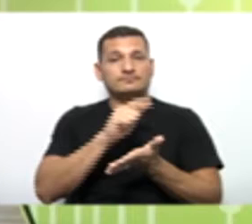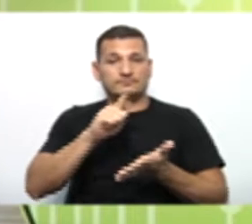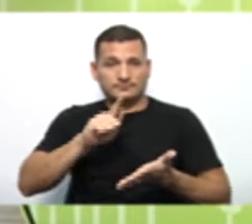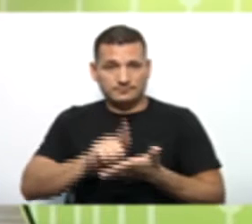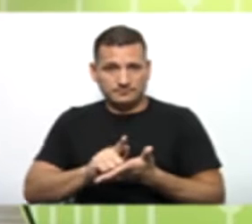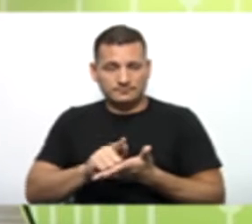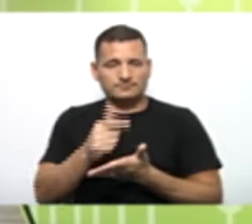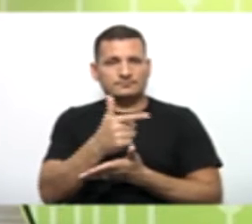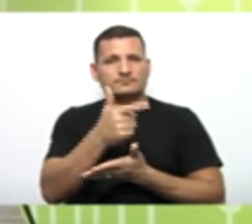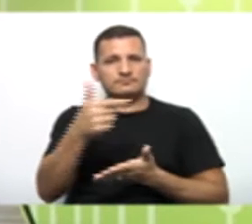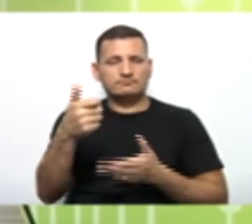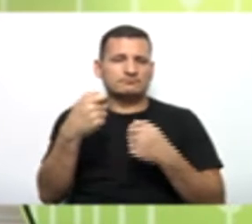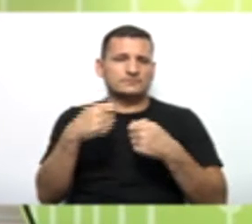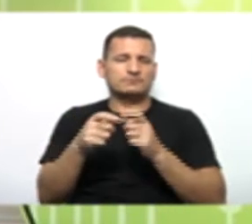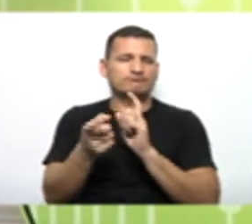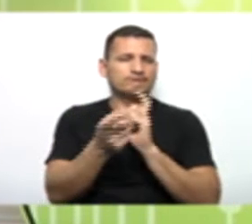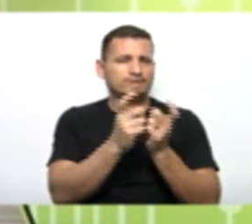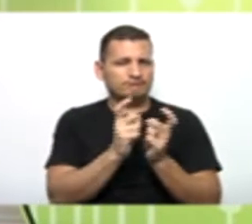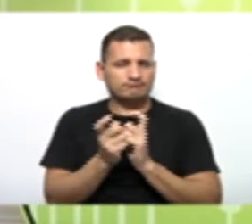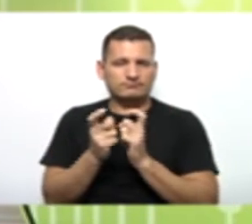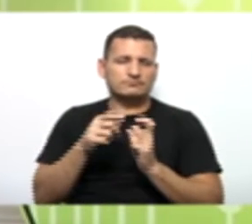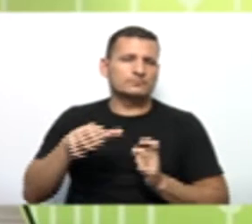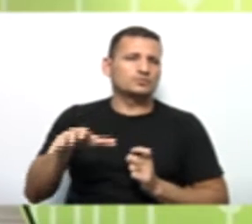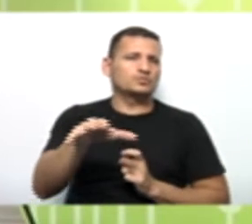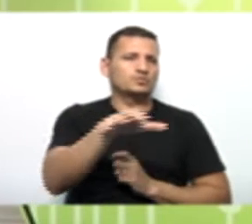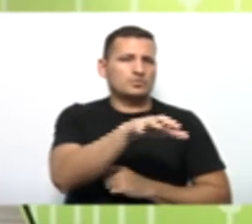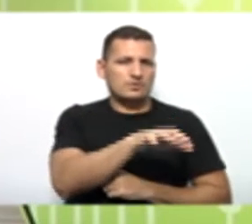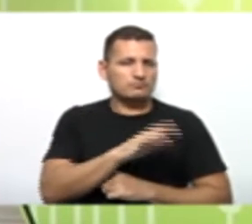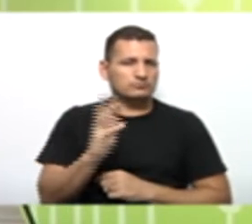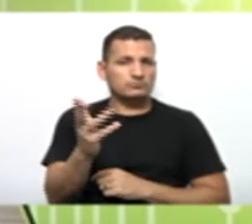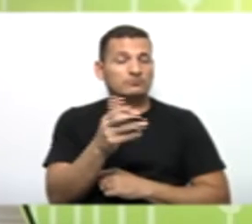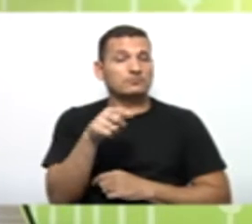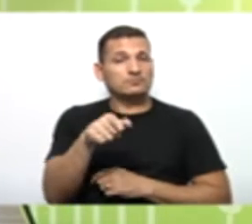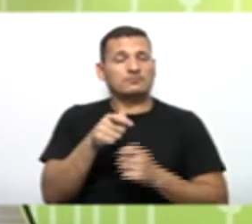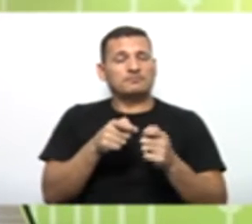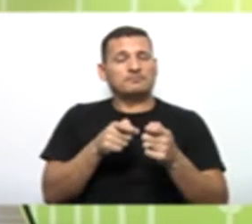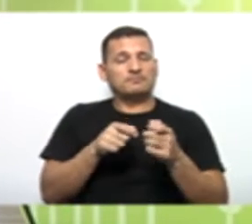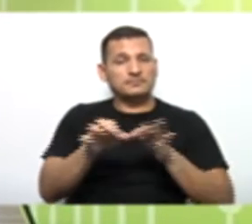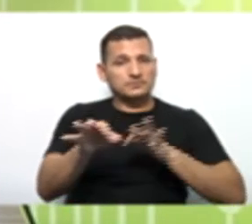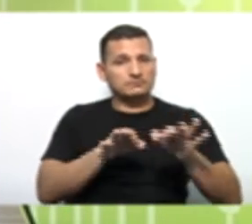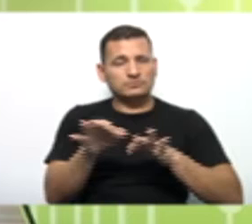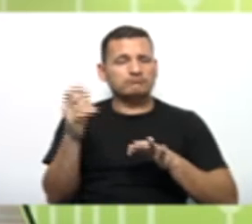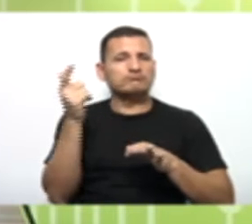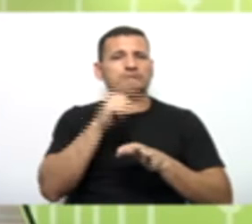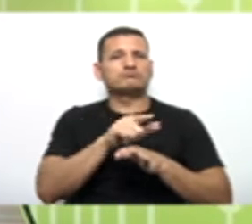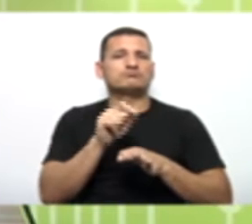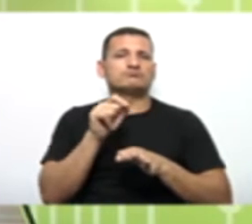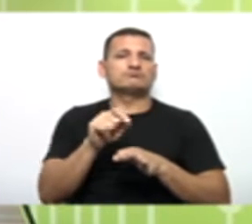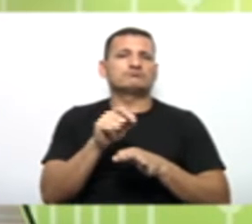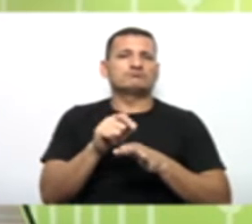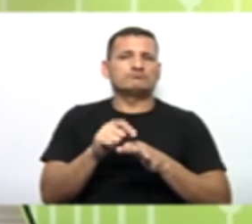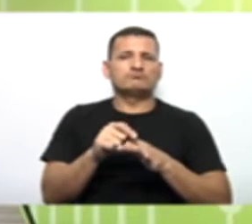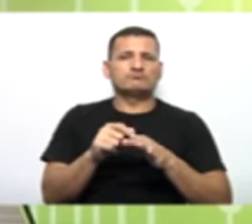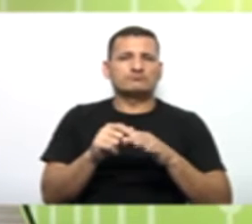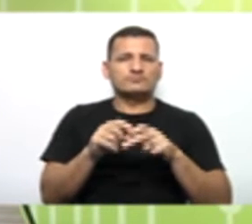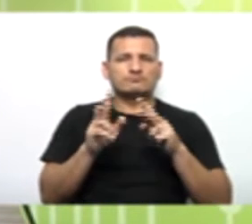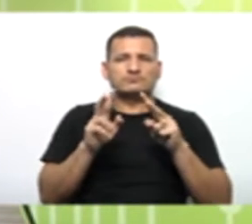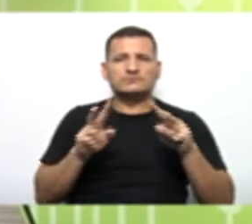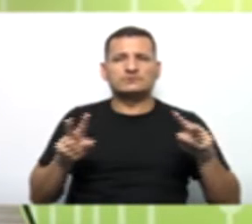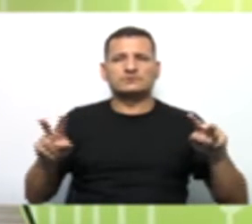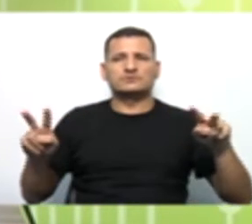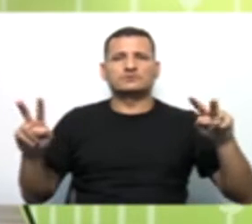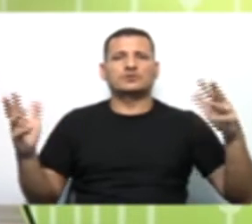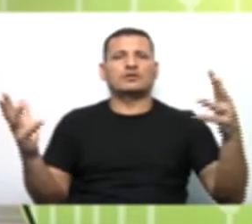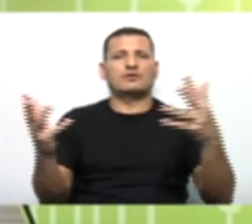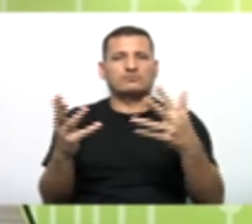tem que ser discutida com todos os setores para que esse planejamento realmente consiga ver todos os ângulos daquela